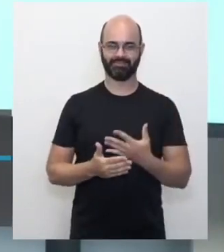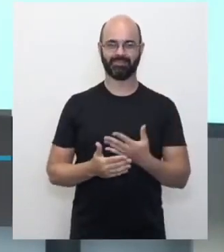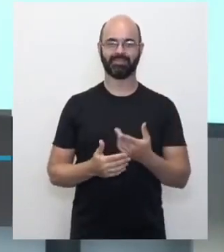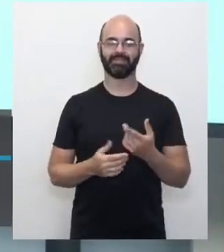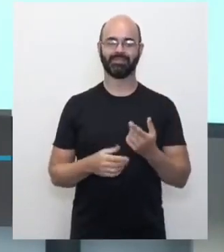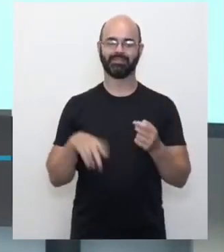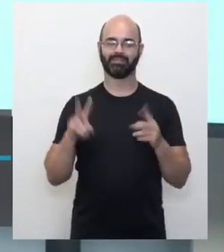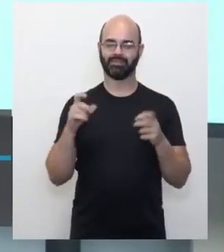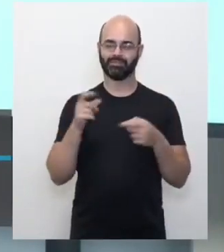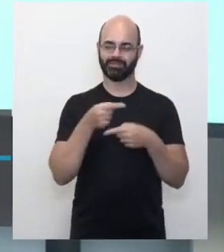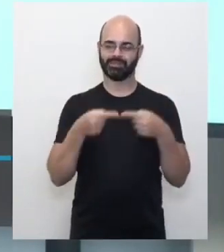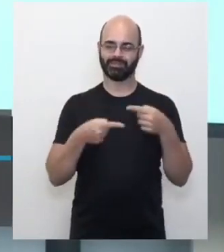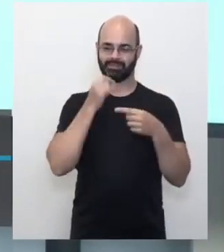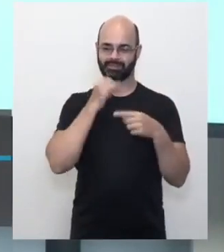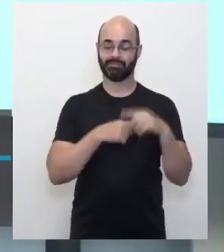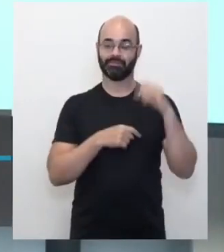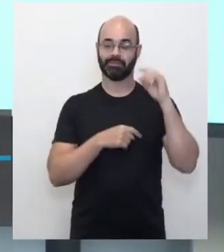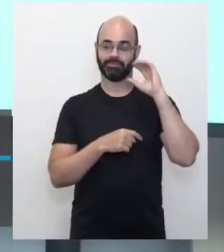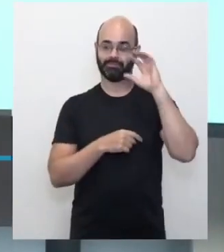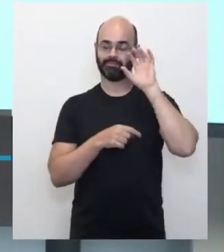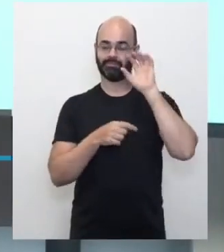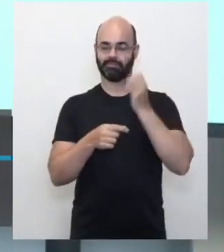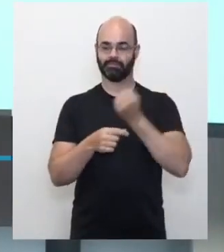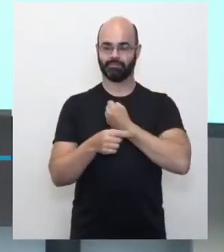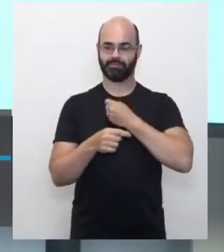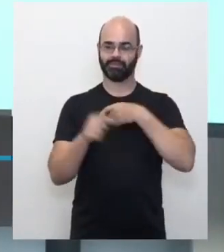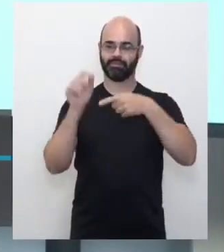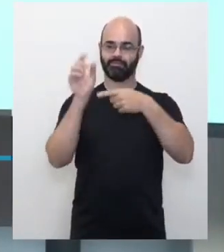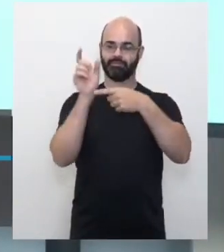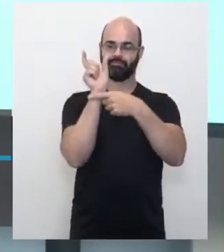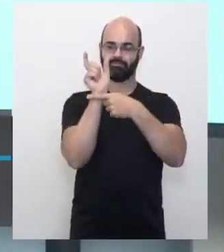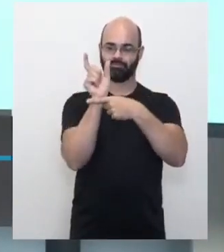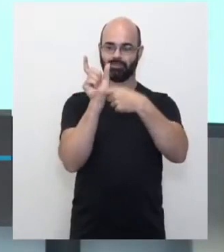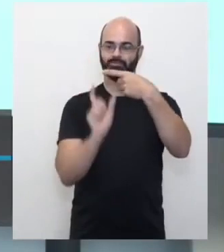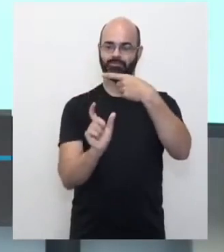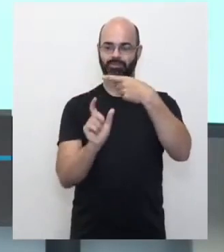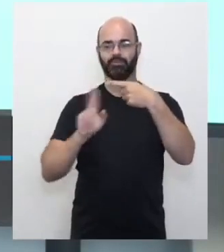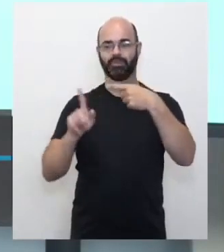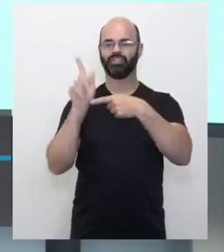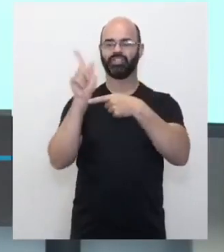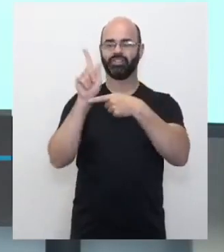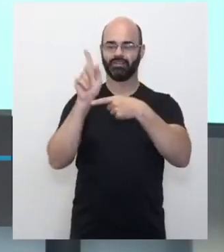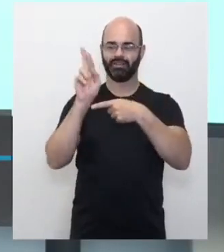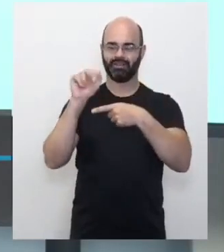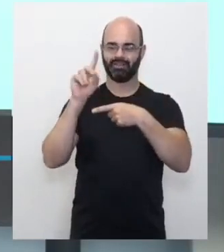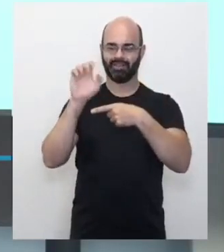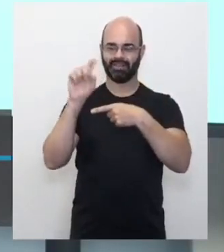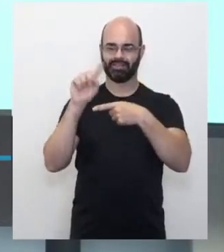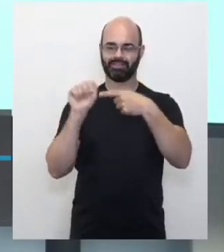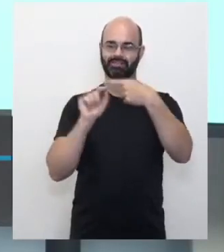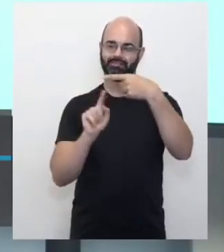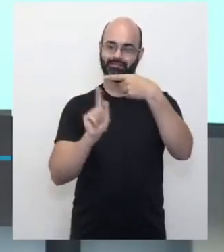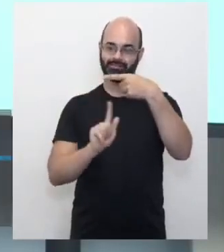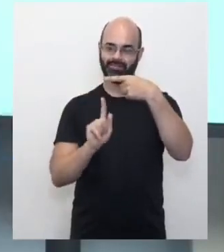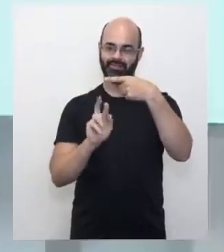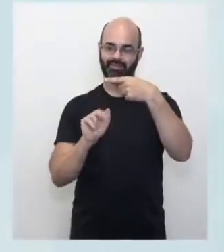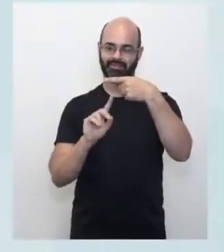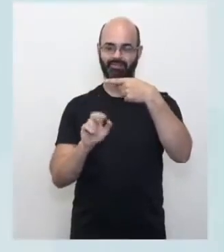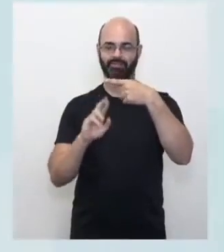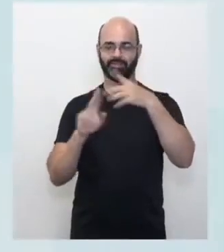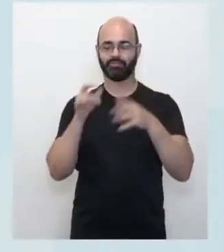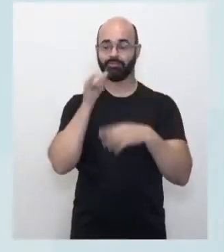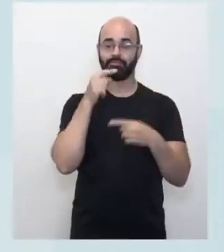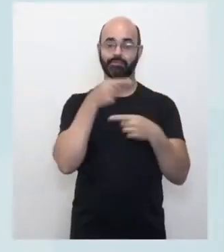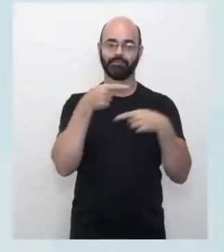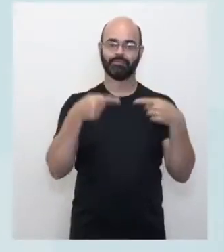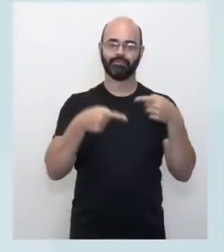a grandeza de cima é diferente da grandeza de baixo. Então, antes de começar, vamos relembrar o que é razão? Então, vamos lá. A